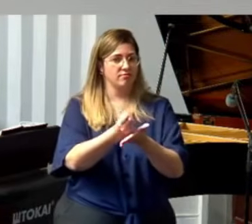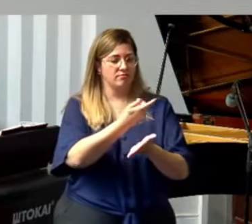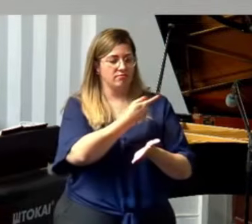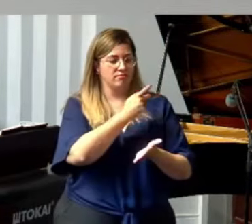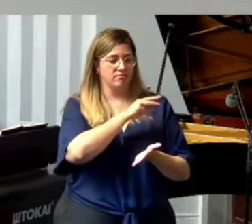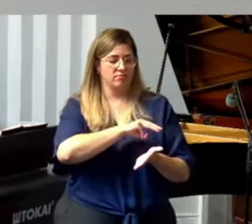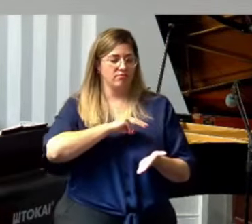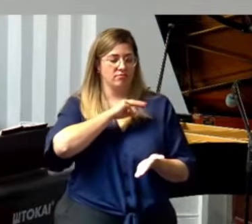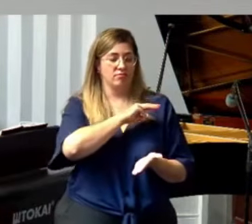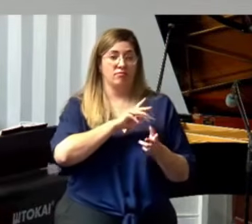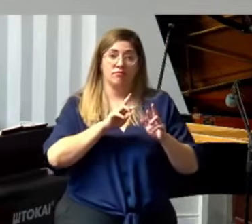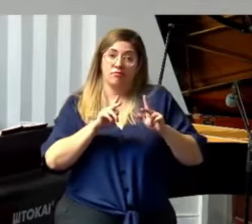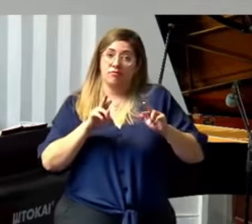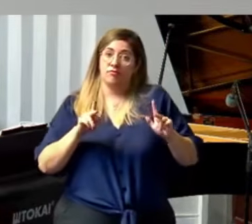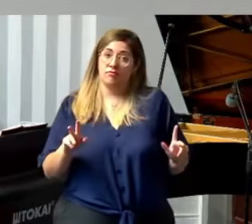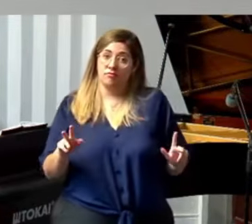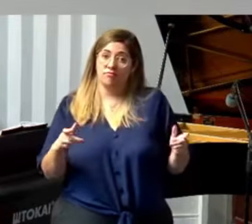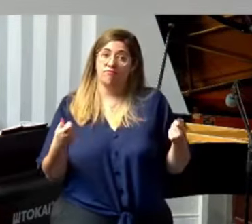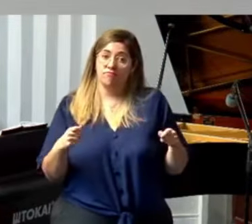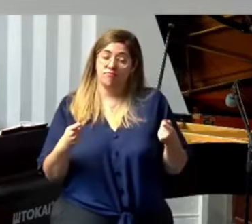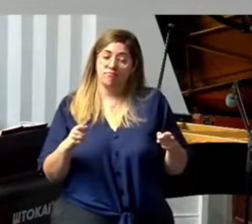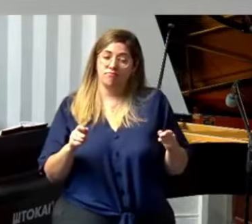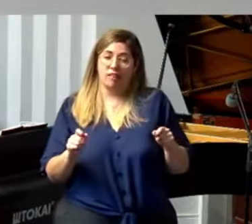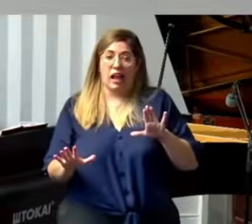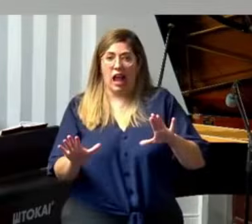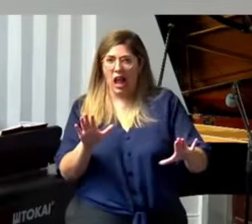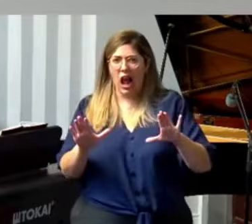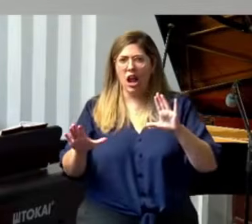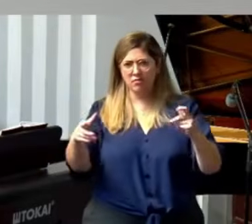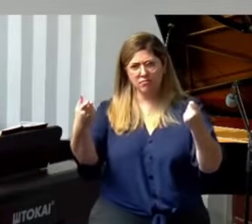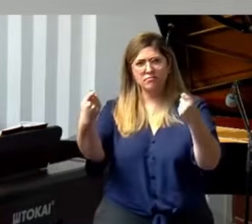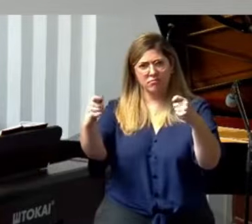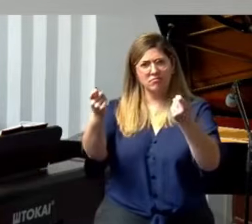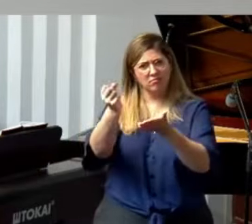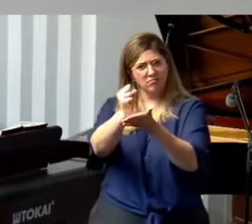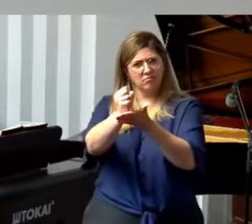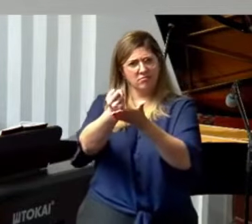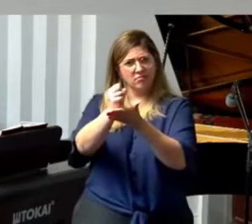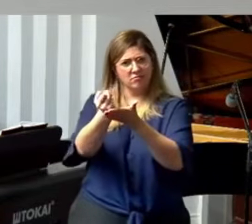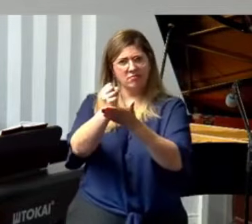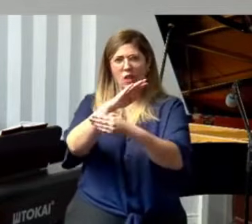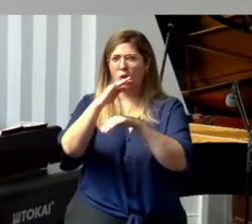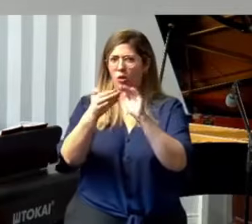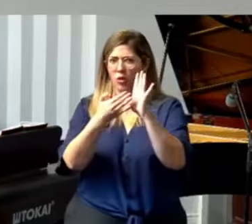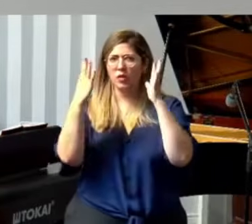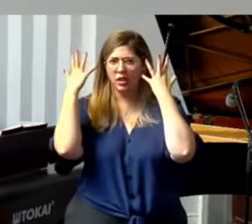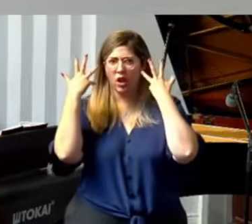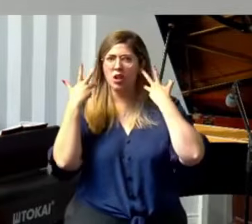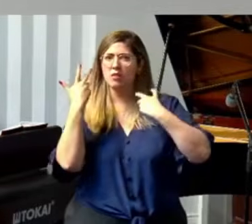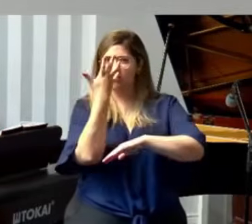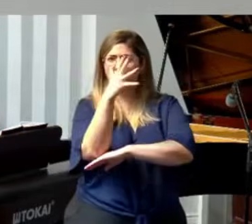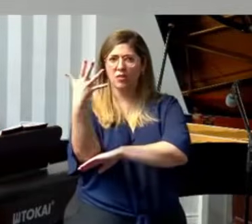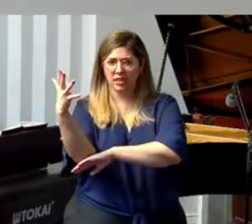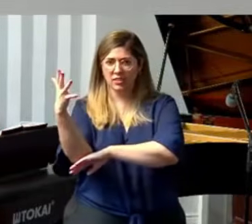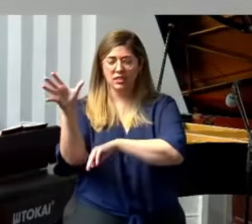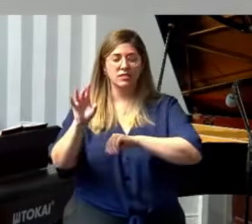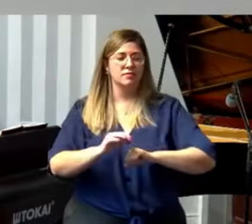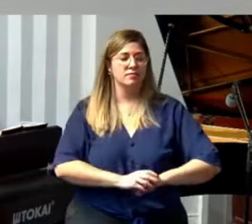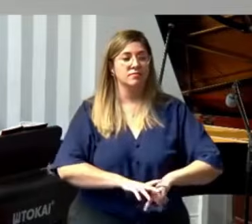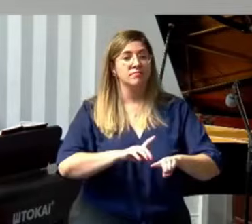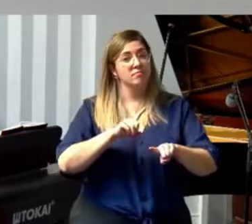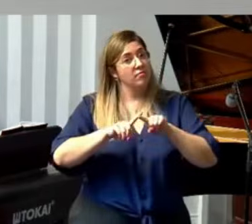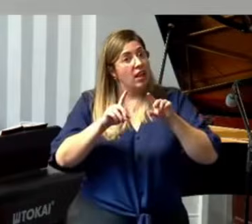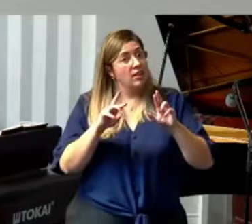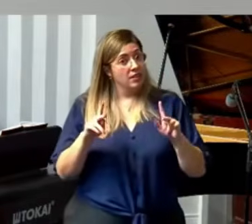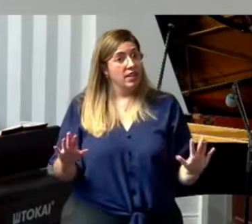missão diferente. Uma missão que ainda tem algumas raízes em Gênesis capítulo 1, mas como nós vamos ver, em um lugar completamente